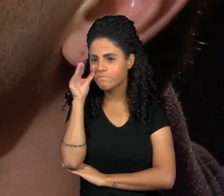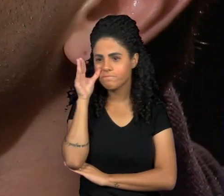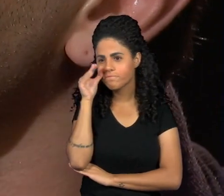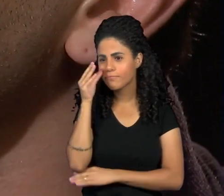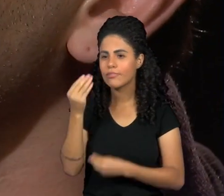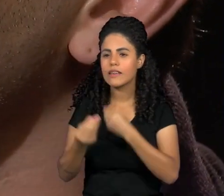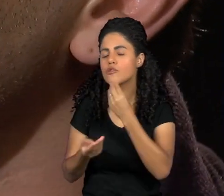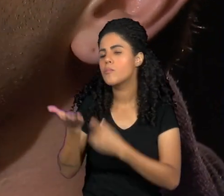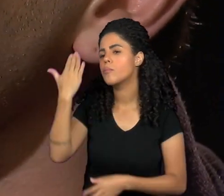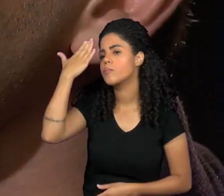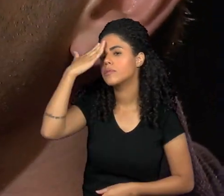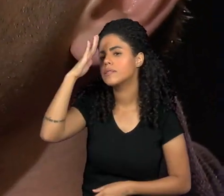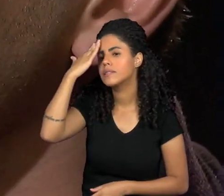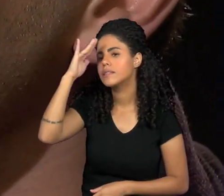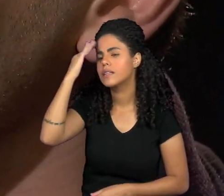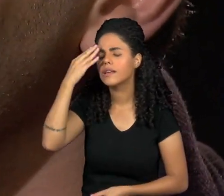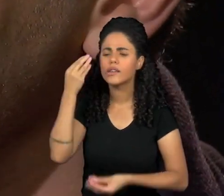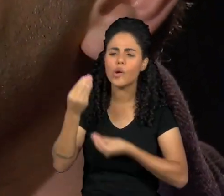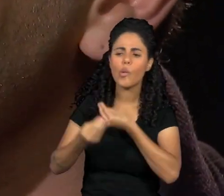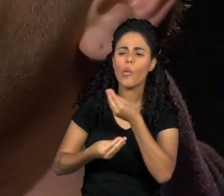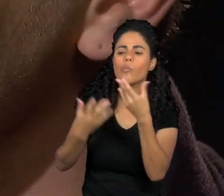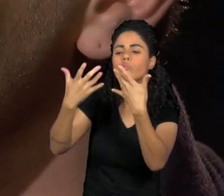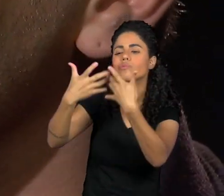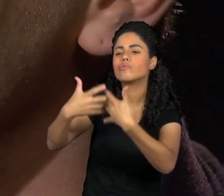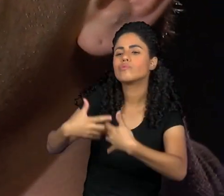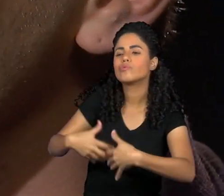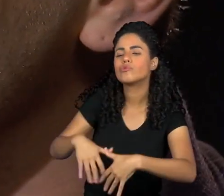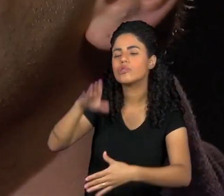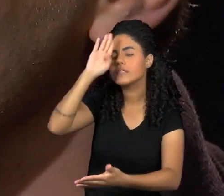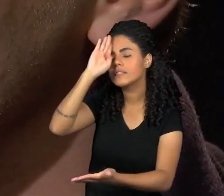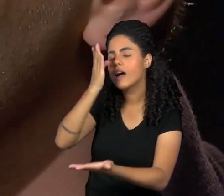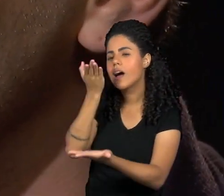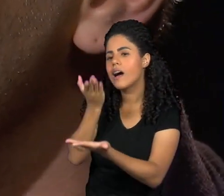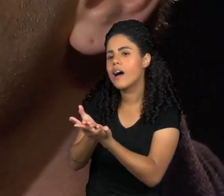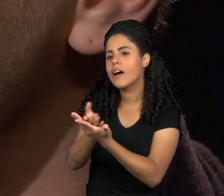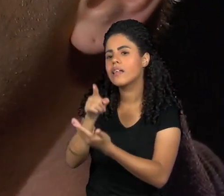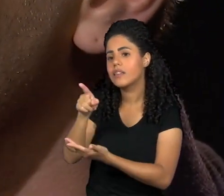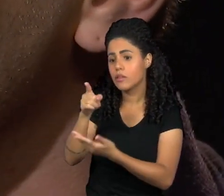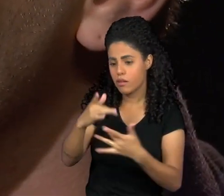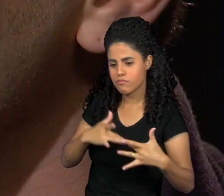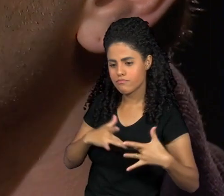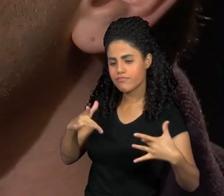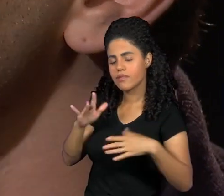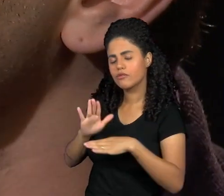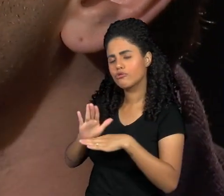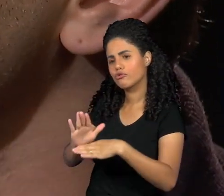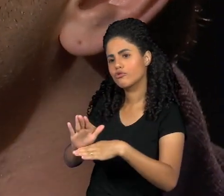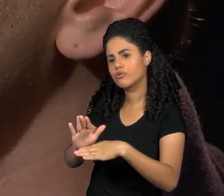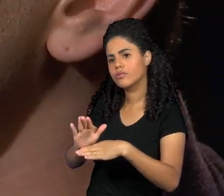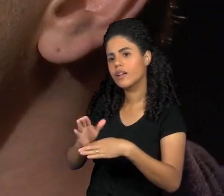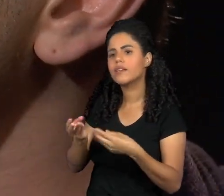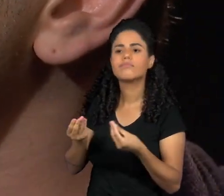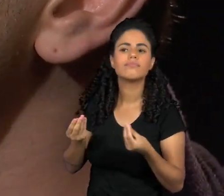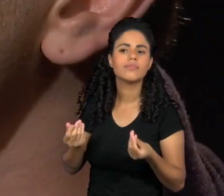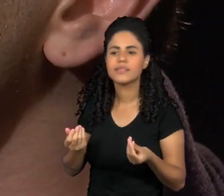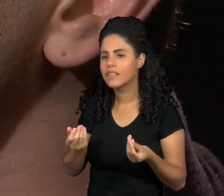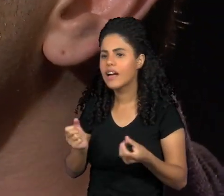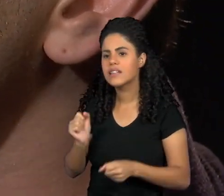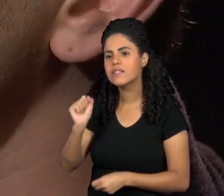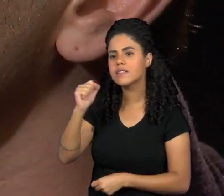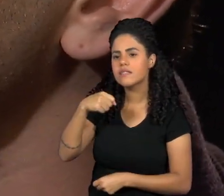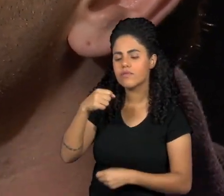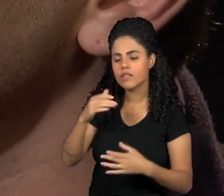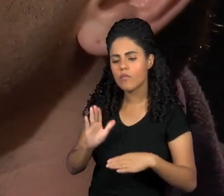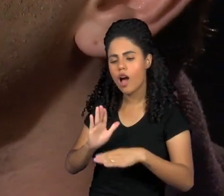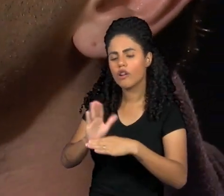para entender aquele sistema de crenças que também era um sistema de solidariedade. Uma espécie de confraria, de uma